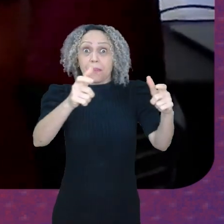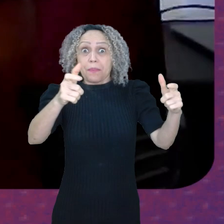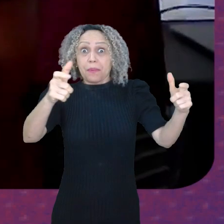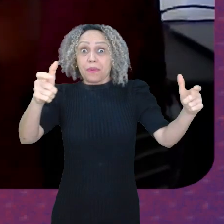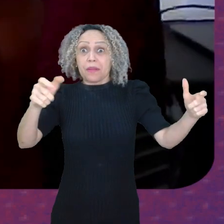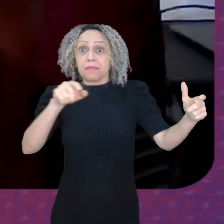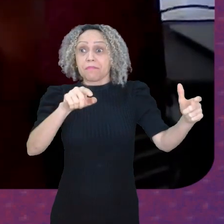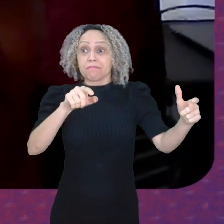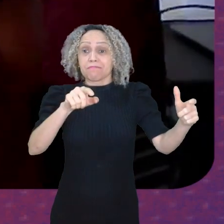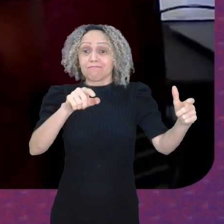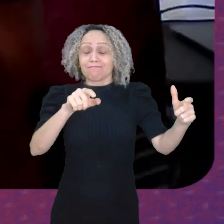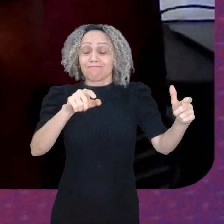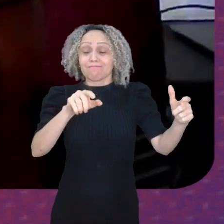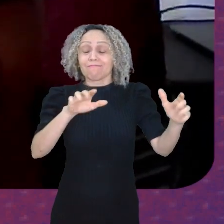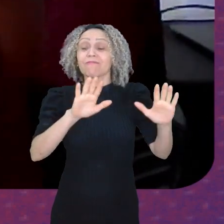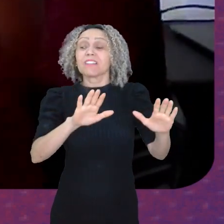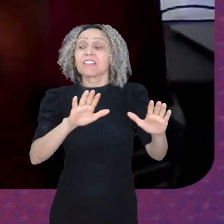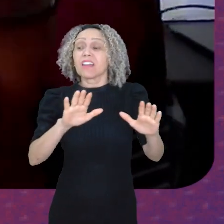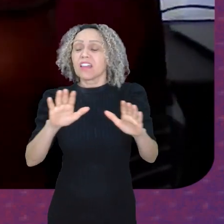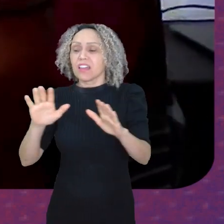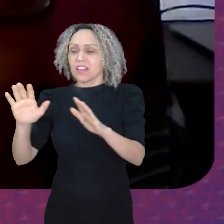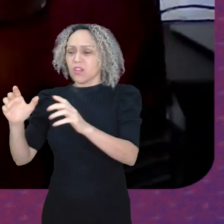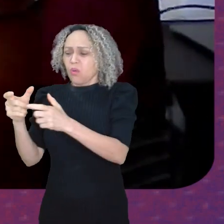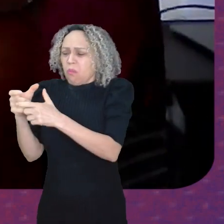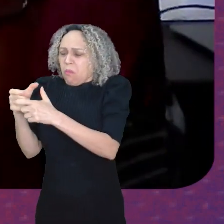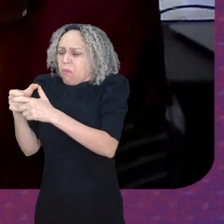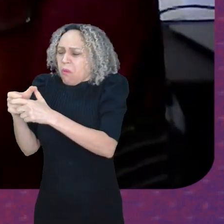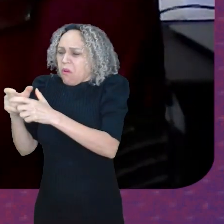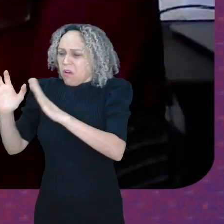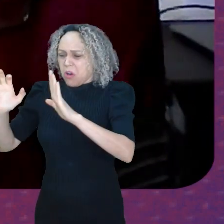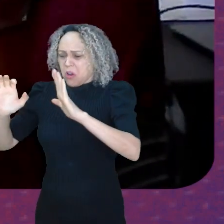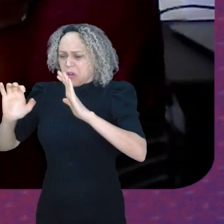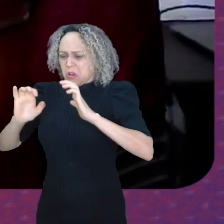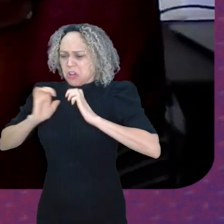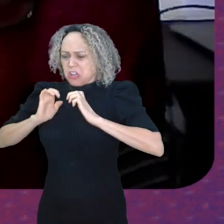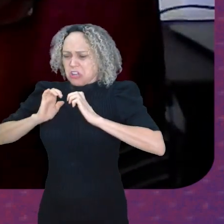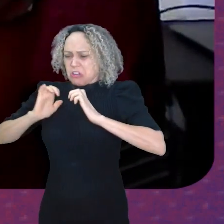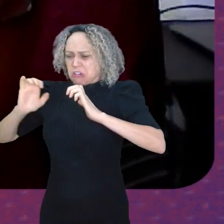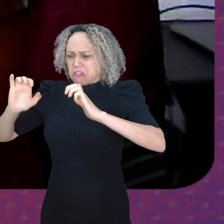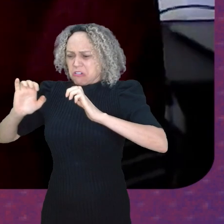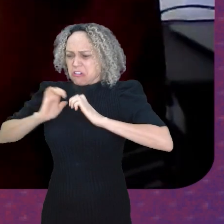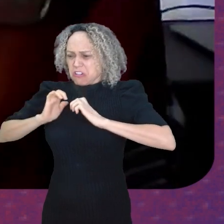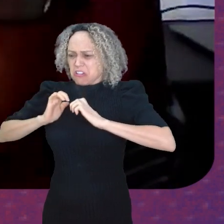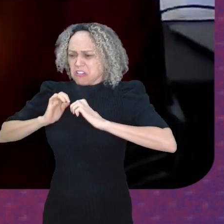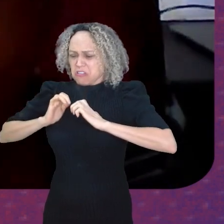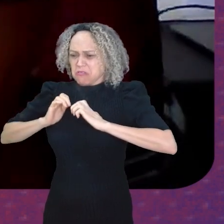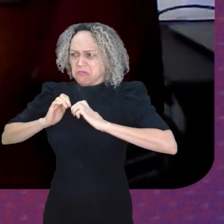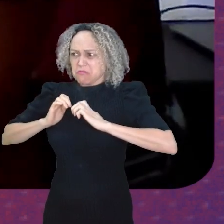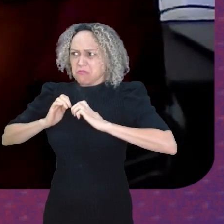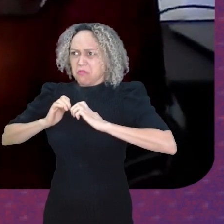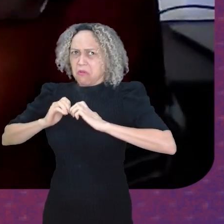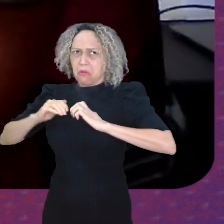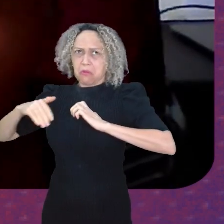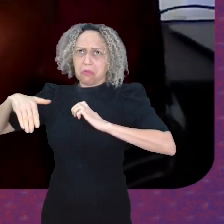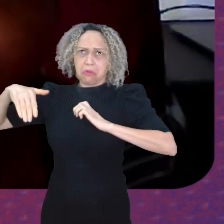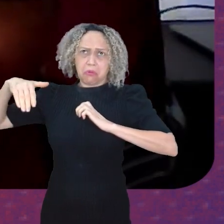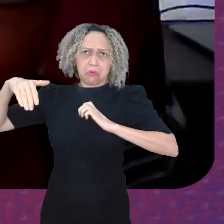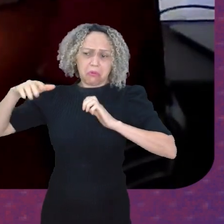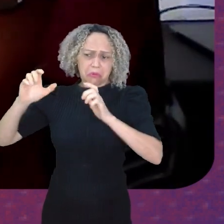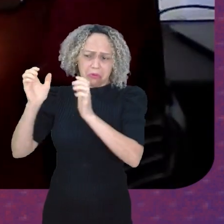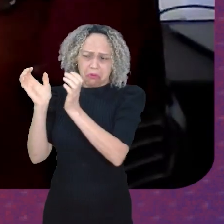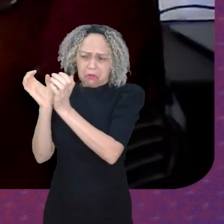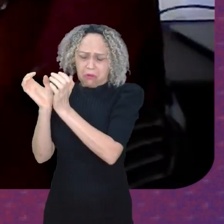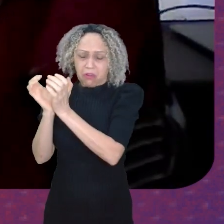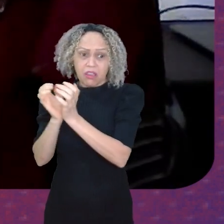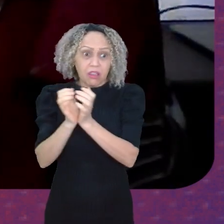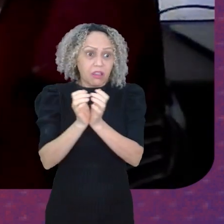muitos terem péssimas condições de vida. Desde, como